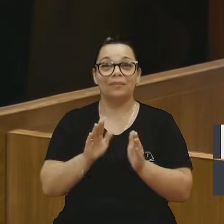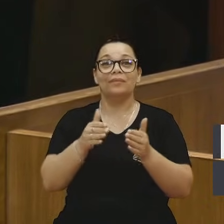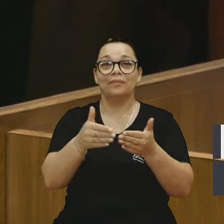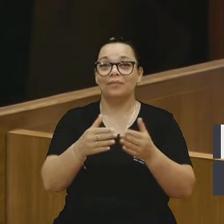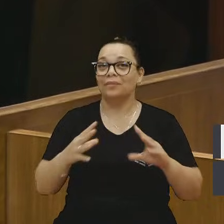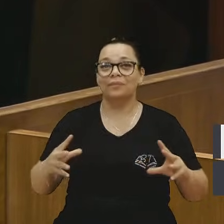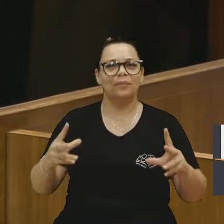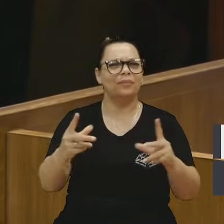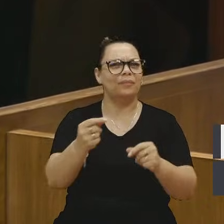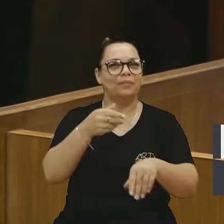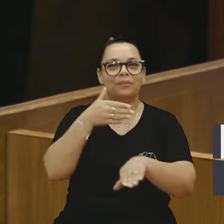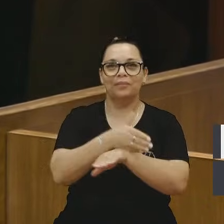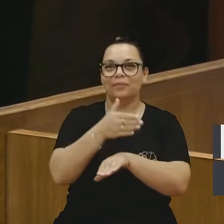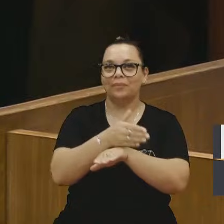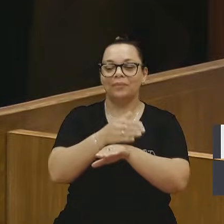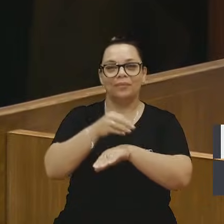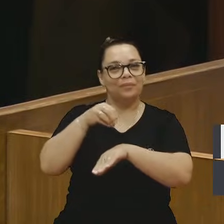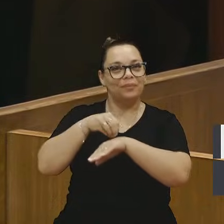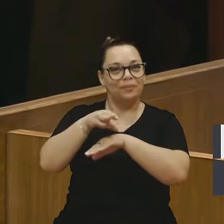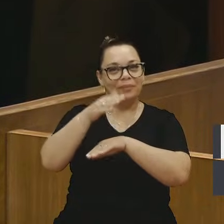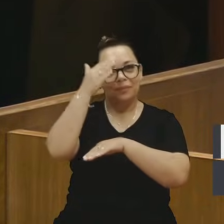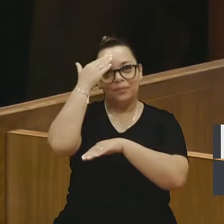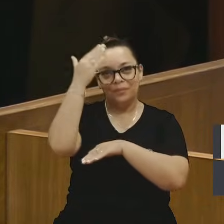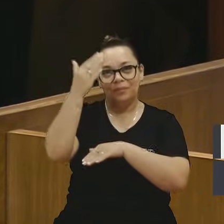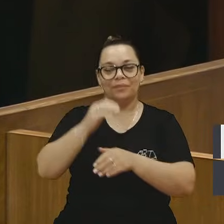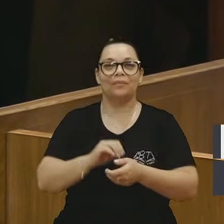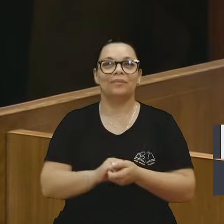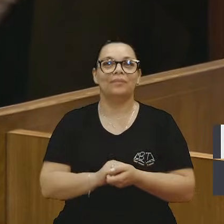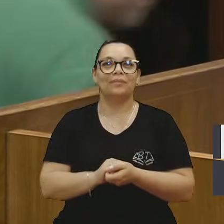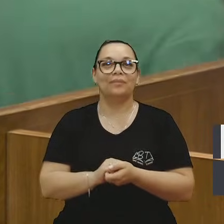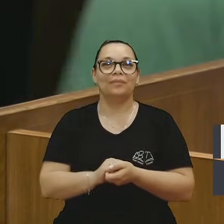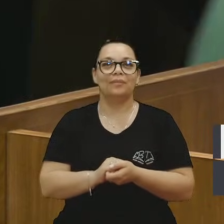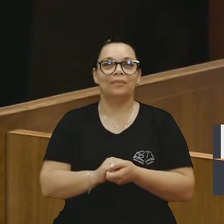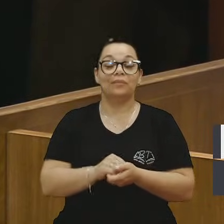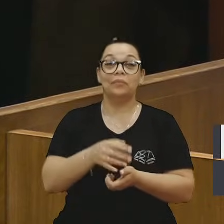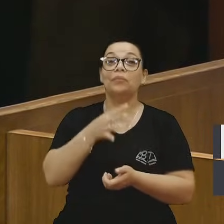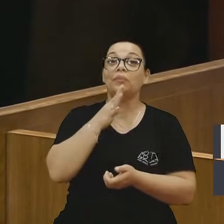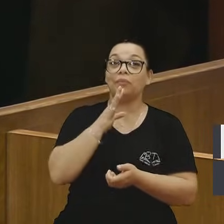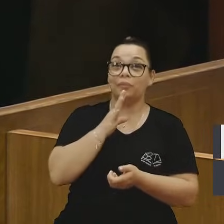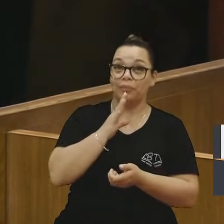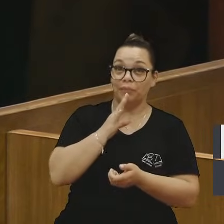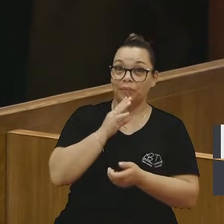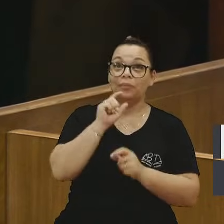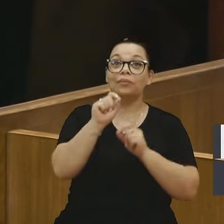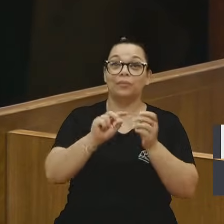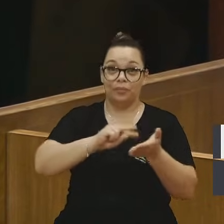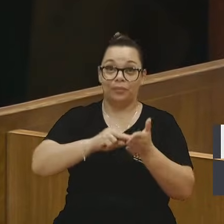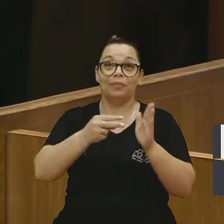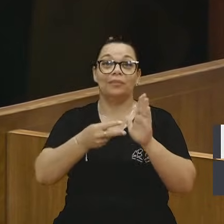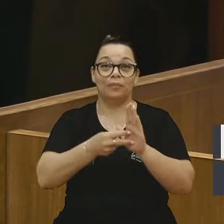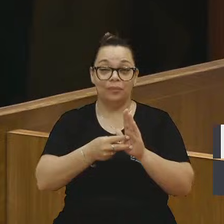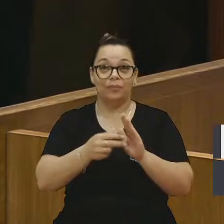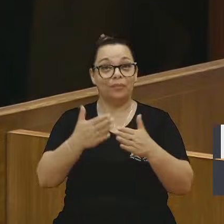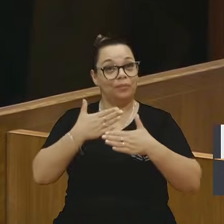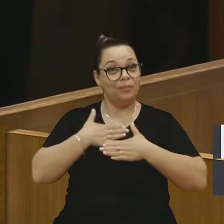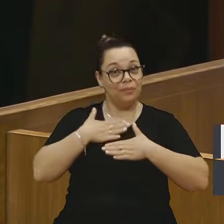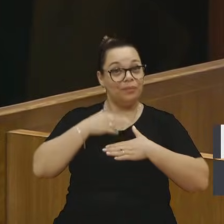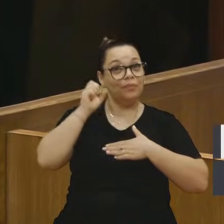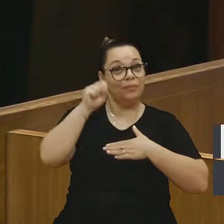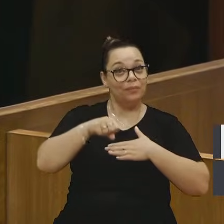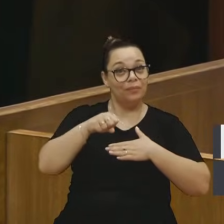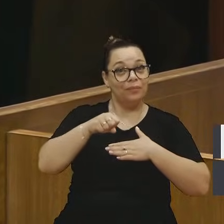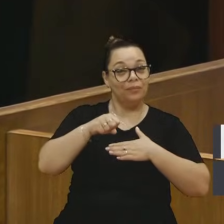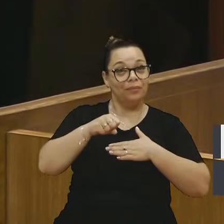todos envolvidos com essa indicação. Muito obrigada. Esse reconhecimento é significativo para mim, pois vem